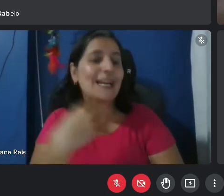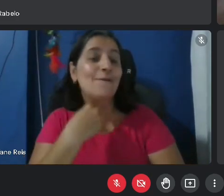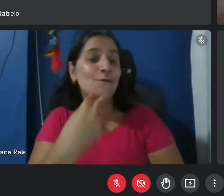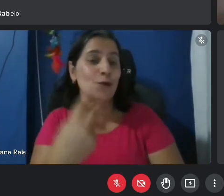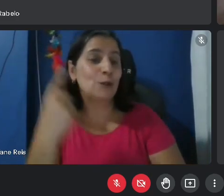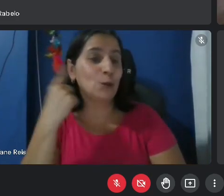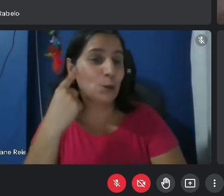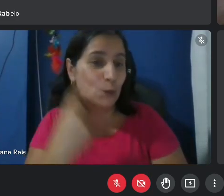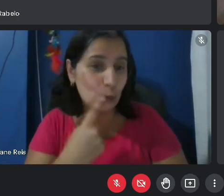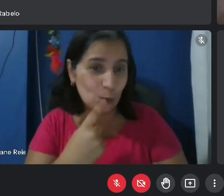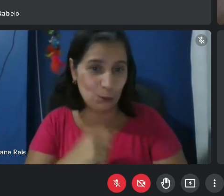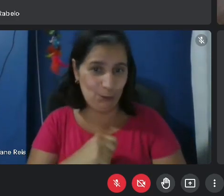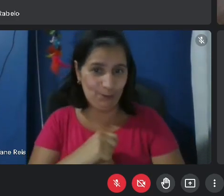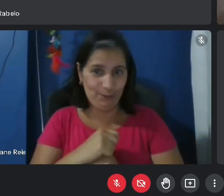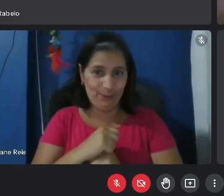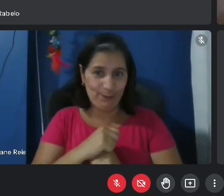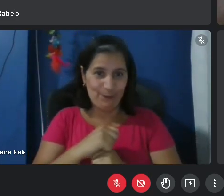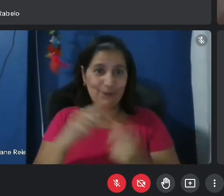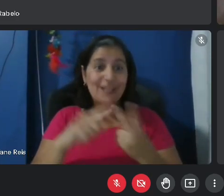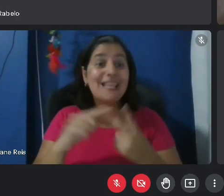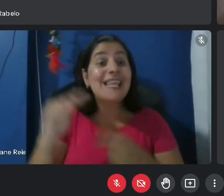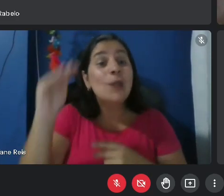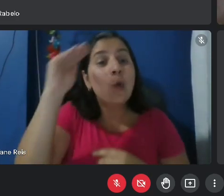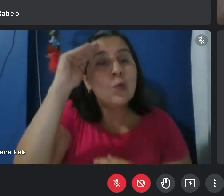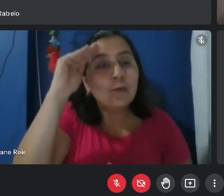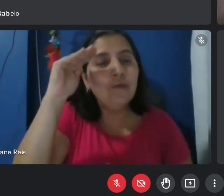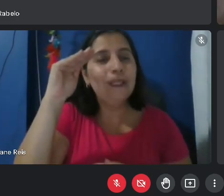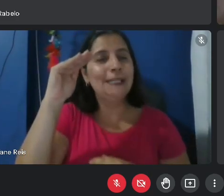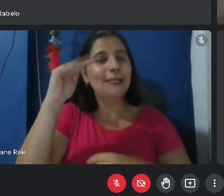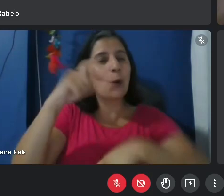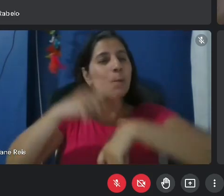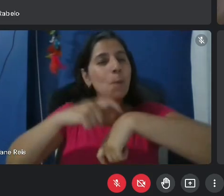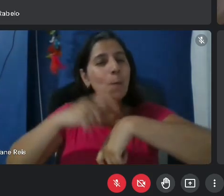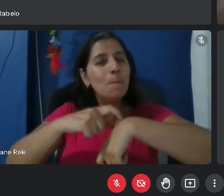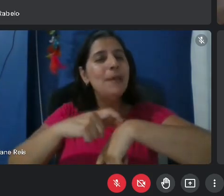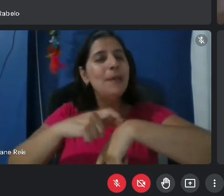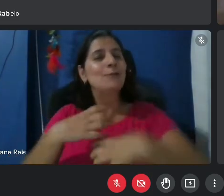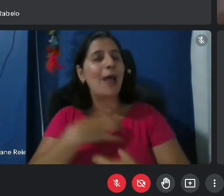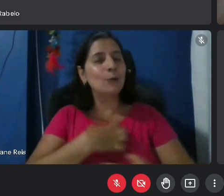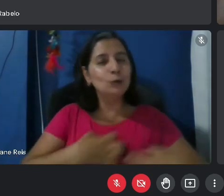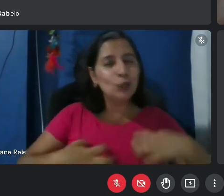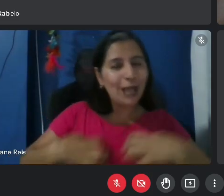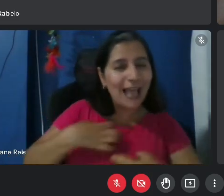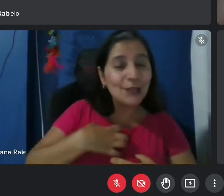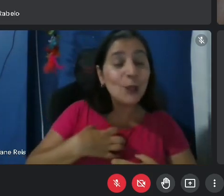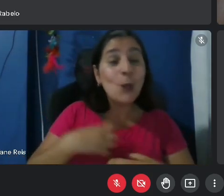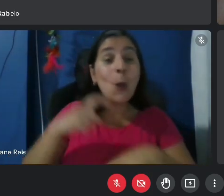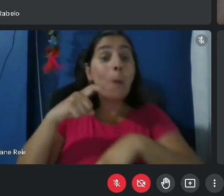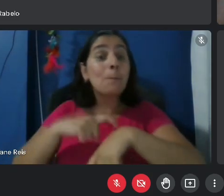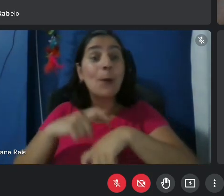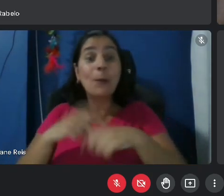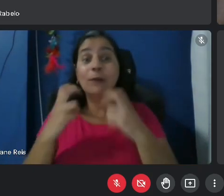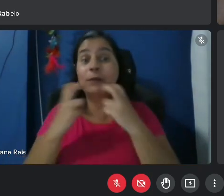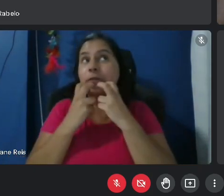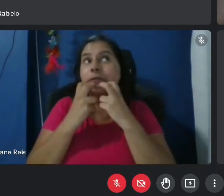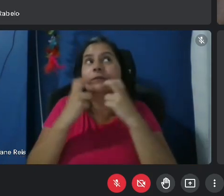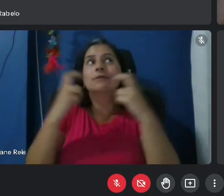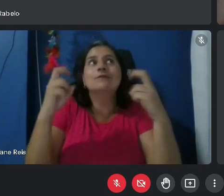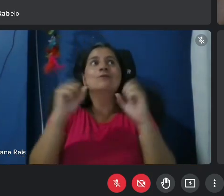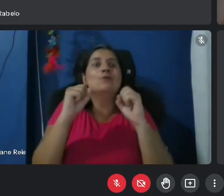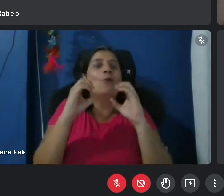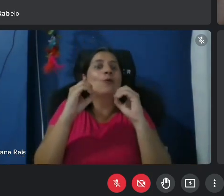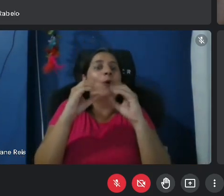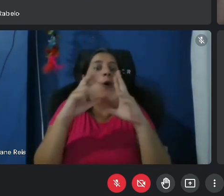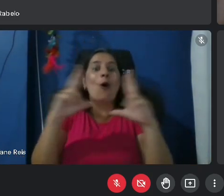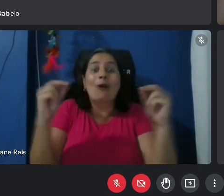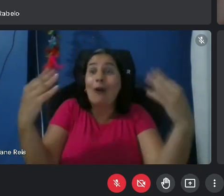muito aprendizado. Obrigado por ouvir-nos, obrigado por nos respeitarmos, obrigado por estar conosco nesses